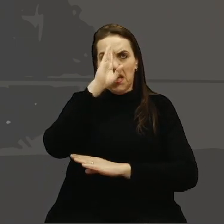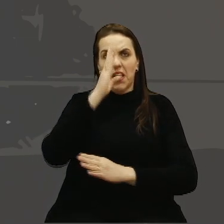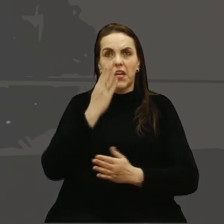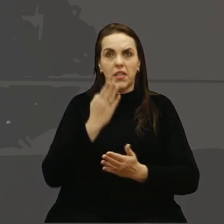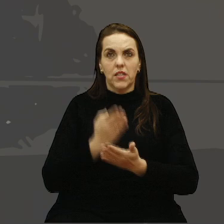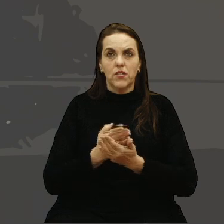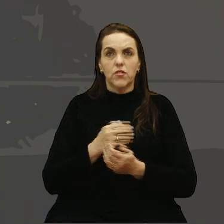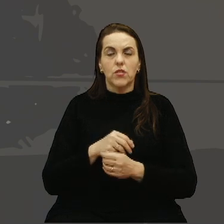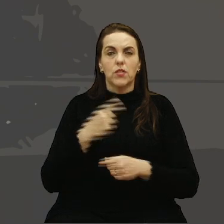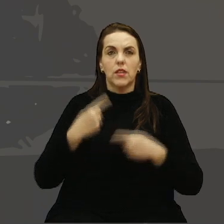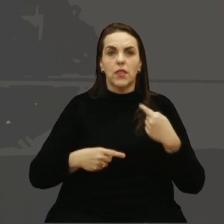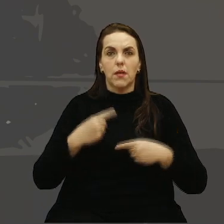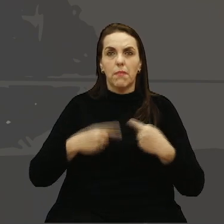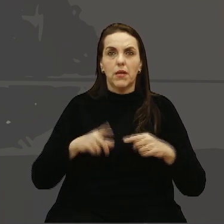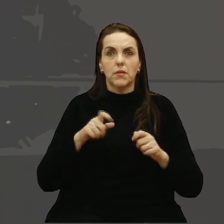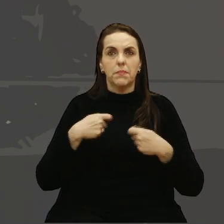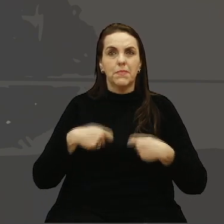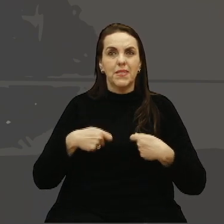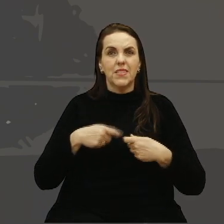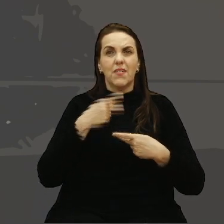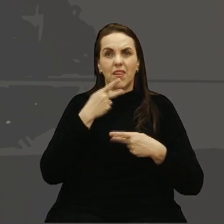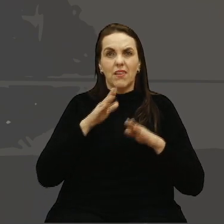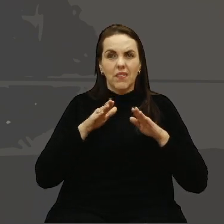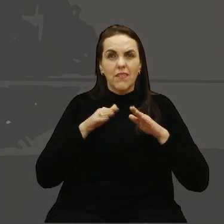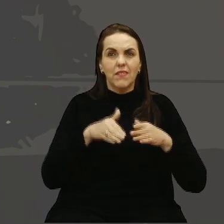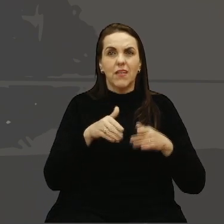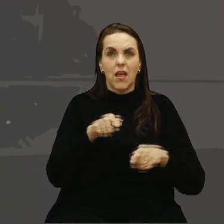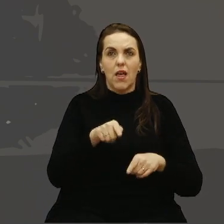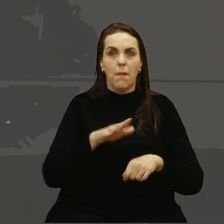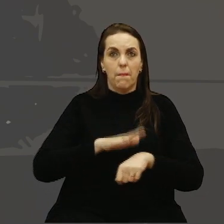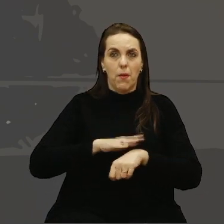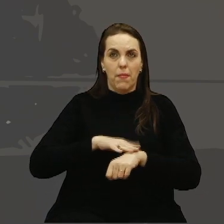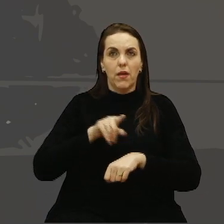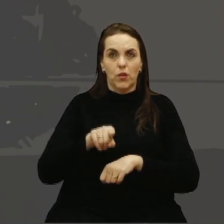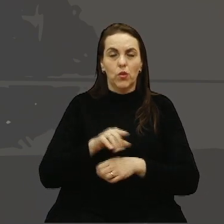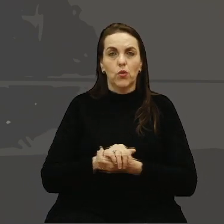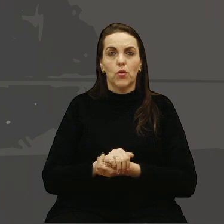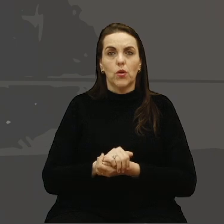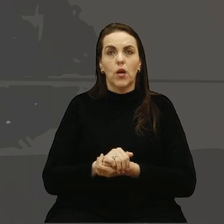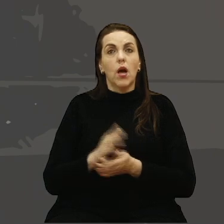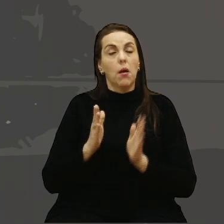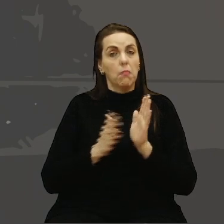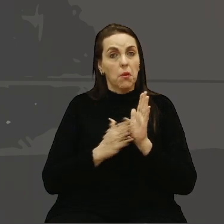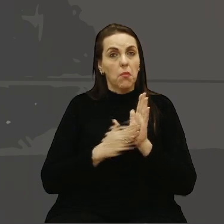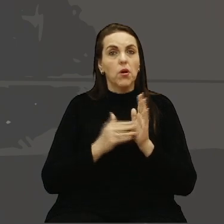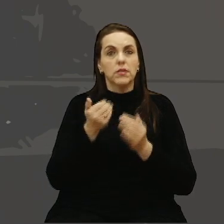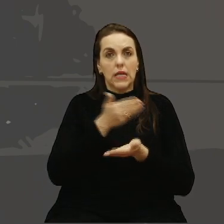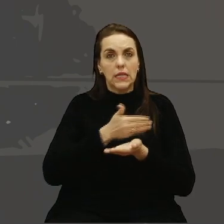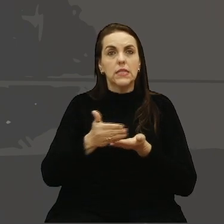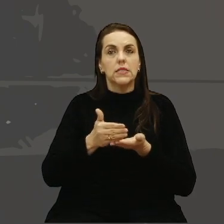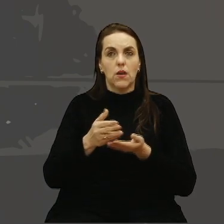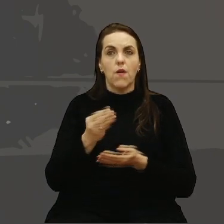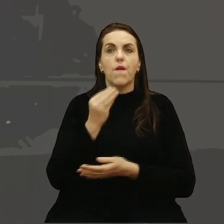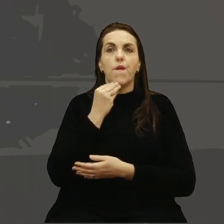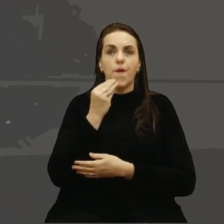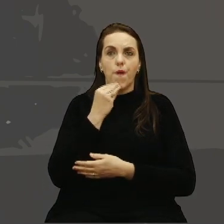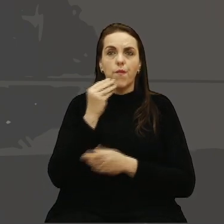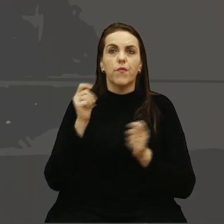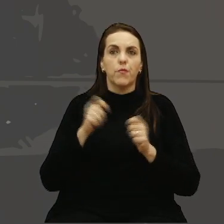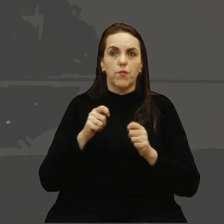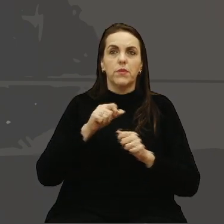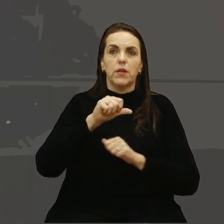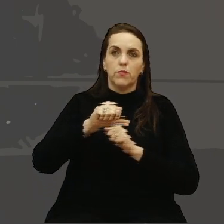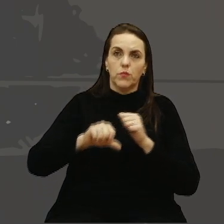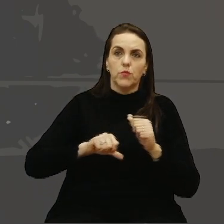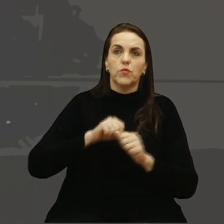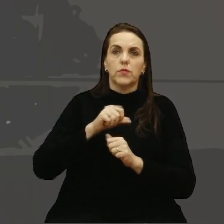que a gente não precise fazer assim com mais ênfase nesse momento, porque são propostas iniciais. Claro que isso ainda pode ter alguma